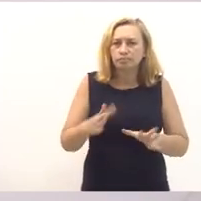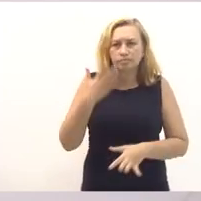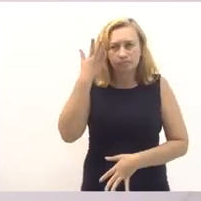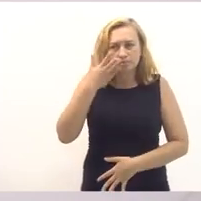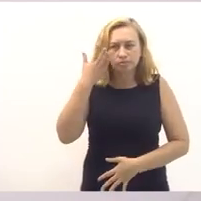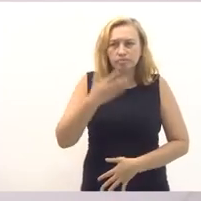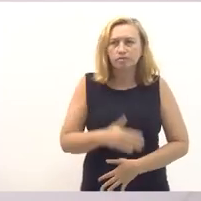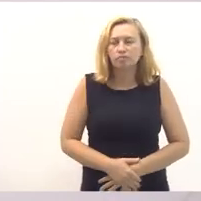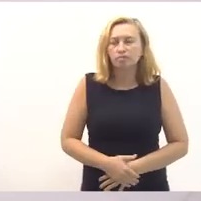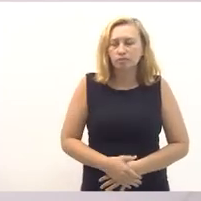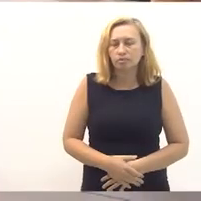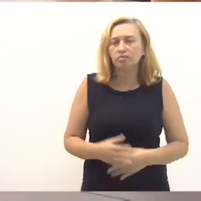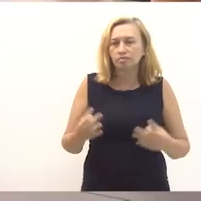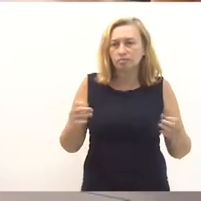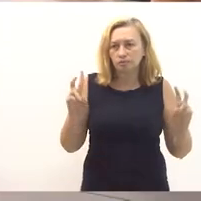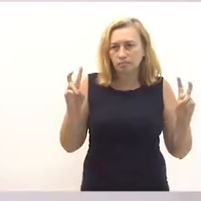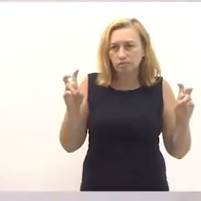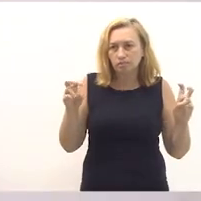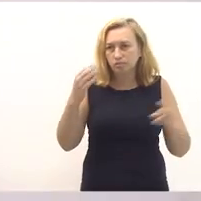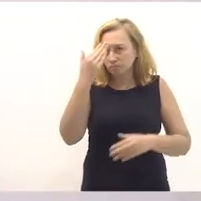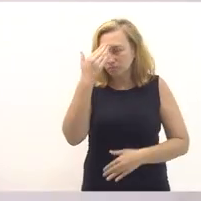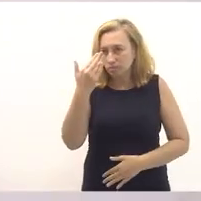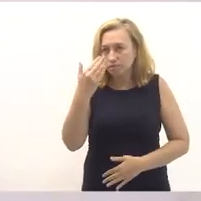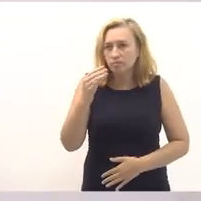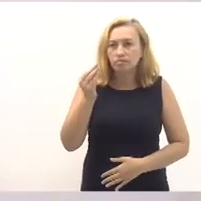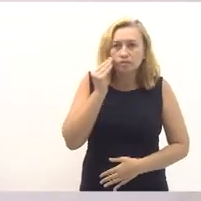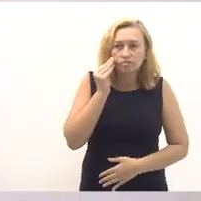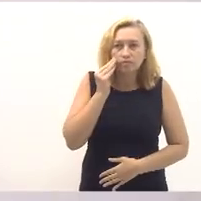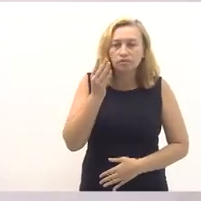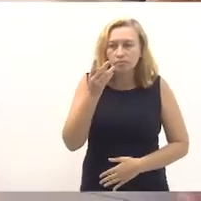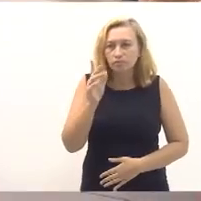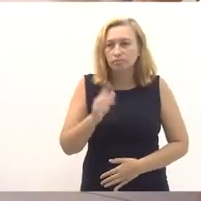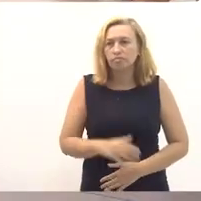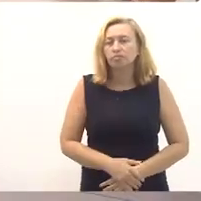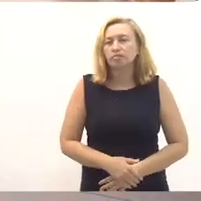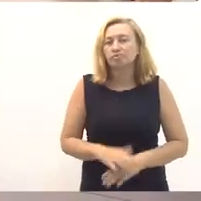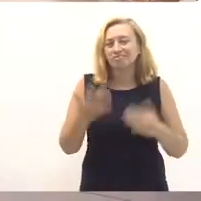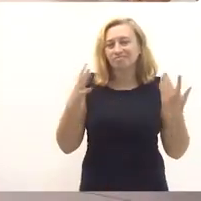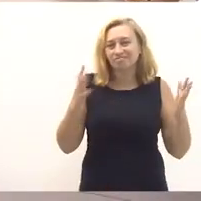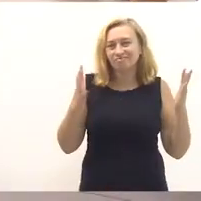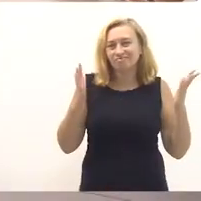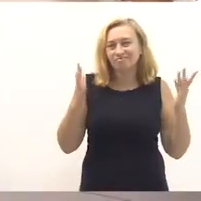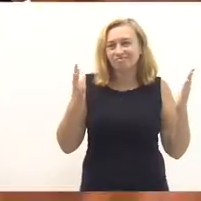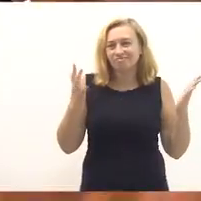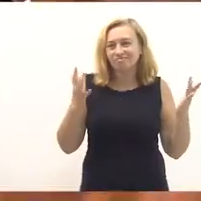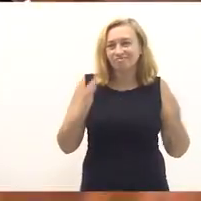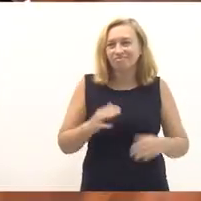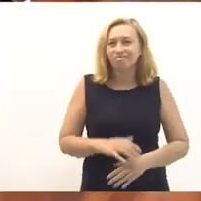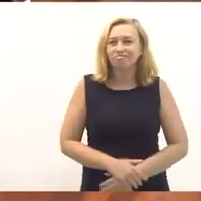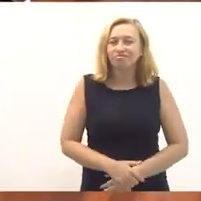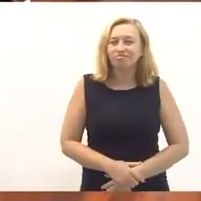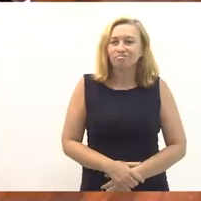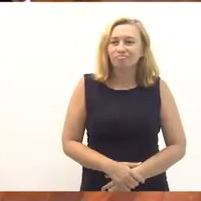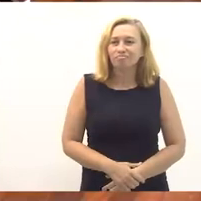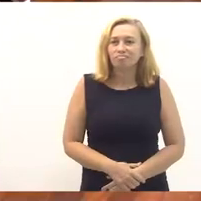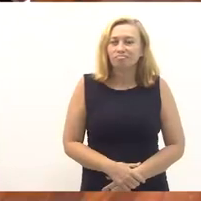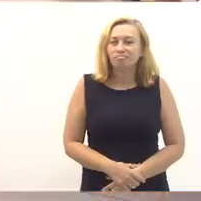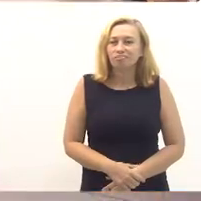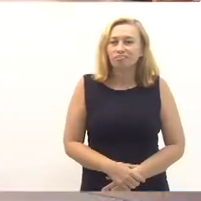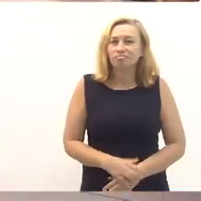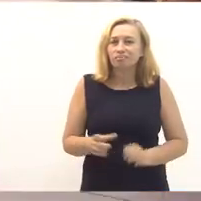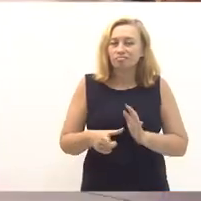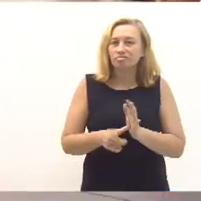essa mensagem ou atitude essa questão e obrigado pela oportunidade valeu valeu meu camarada Olá pessoal